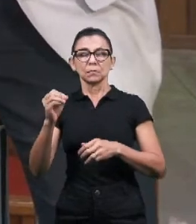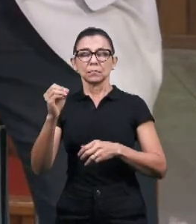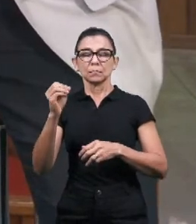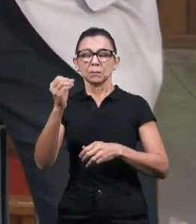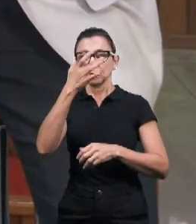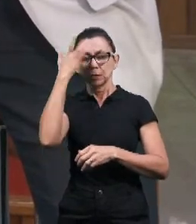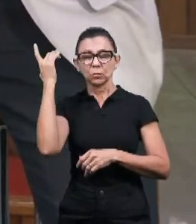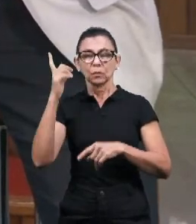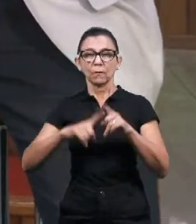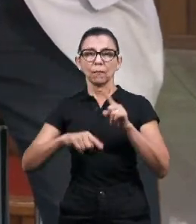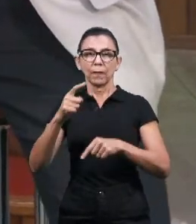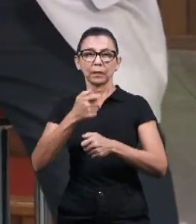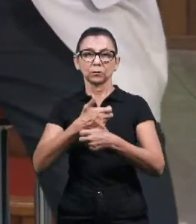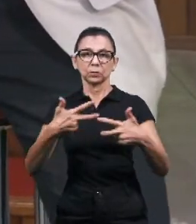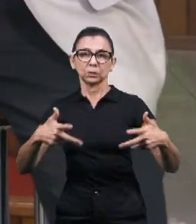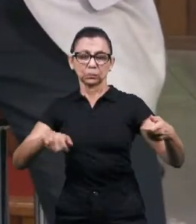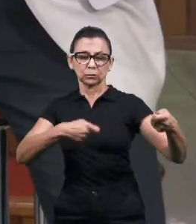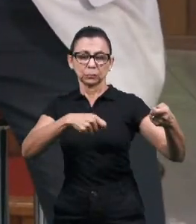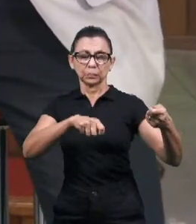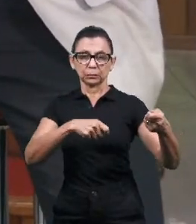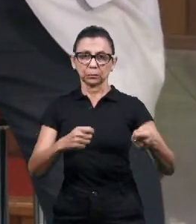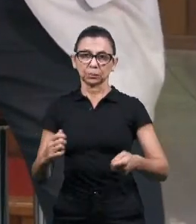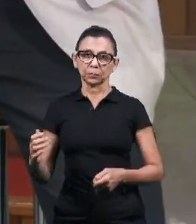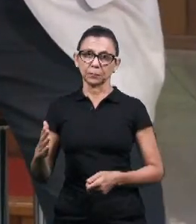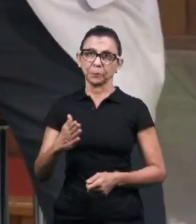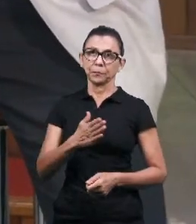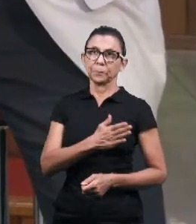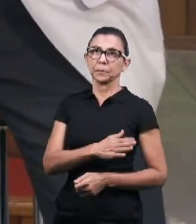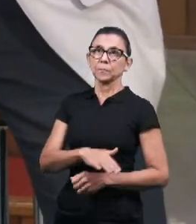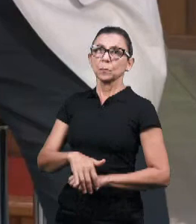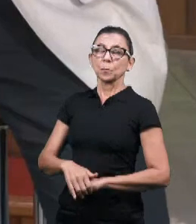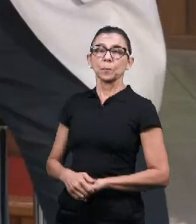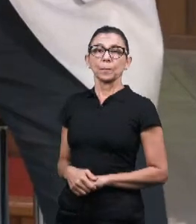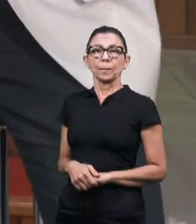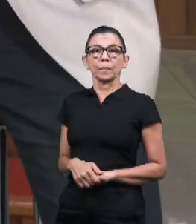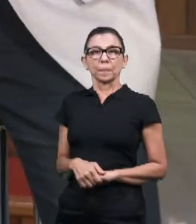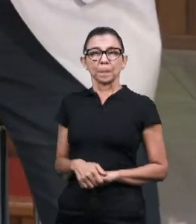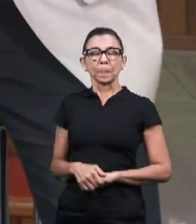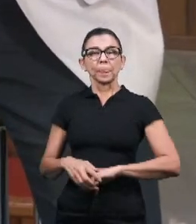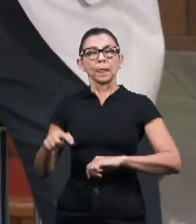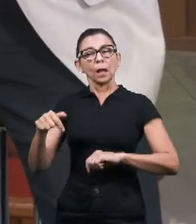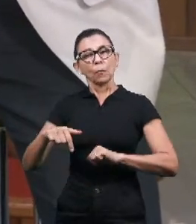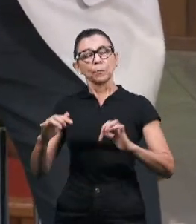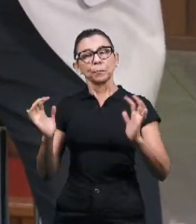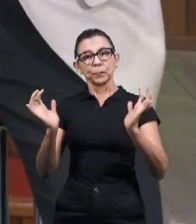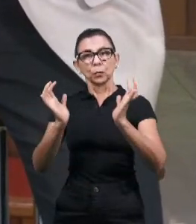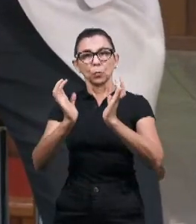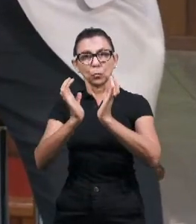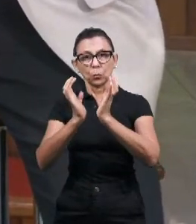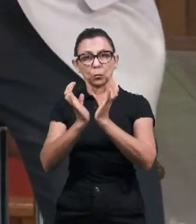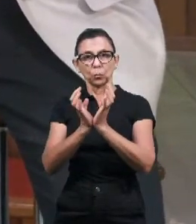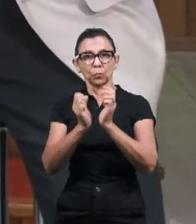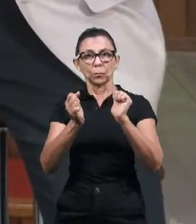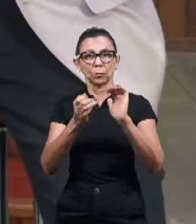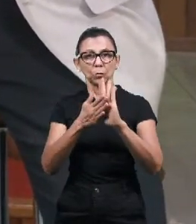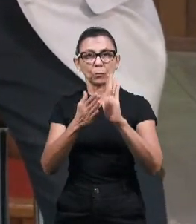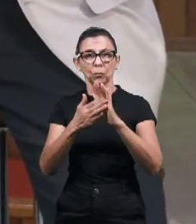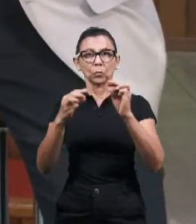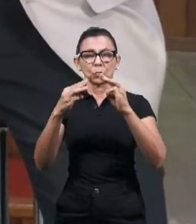notificar, pastor Gilson, é que o grupo do Manaim é um grupo mais maduro, tanto no sentido